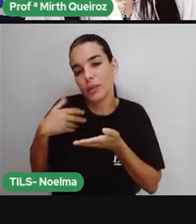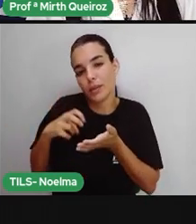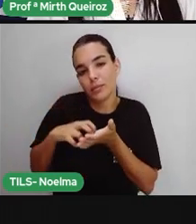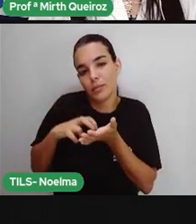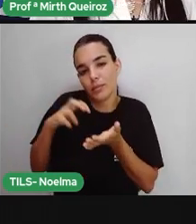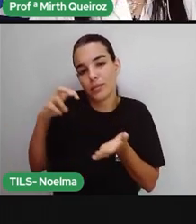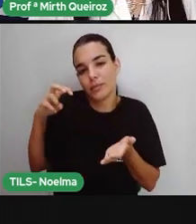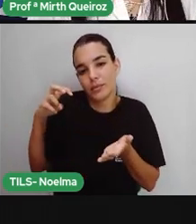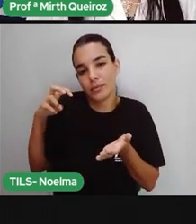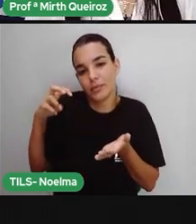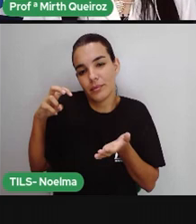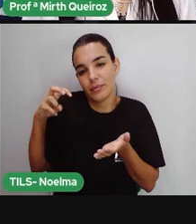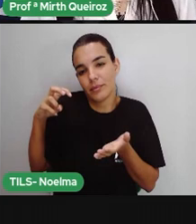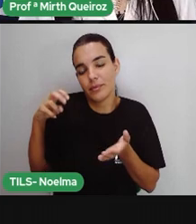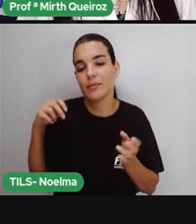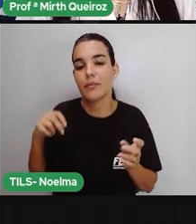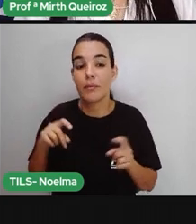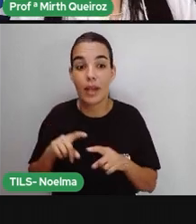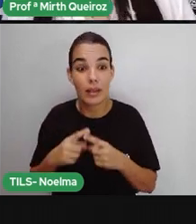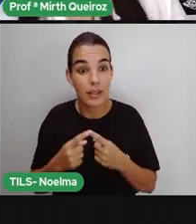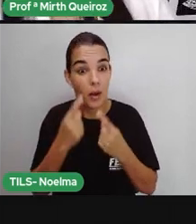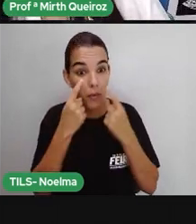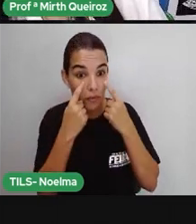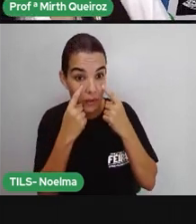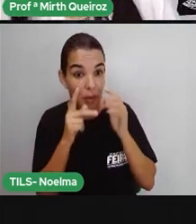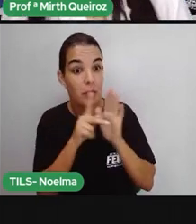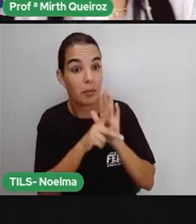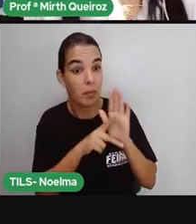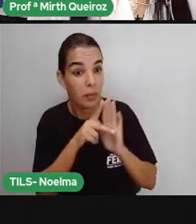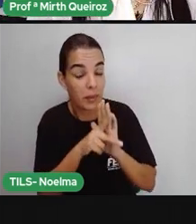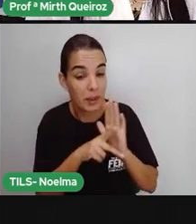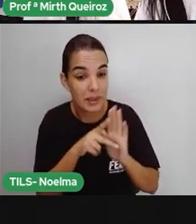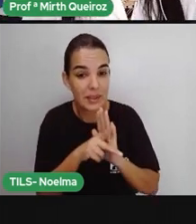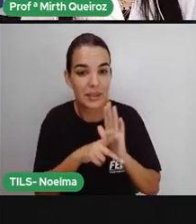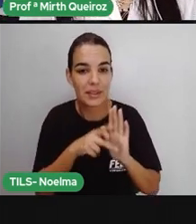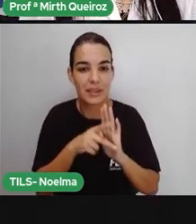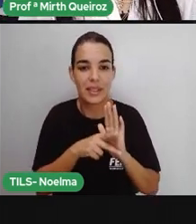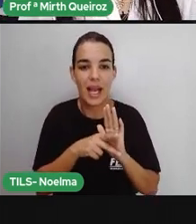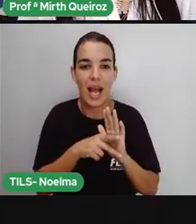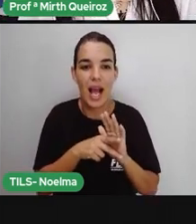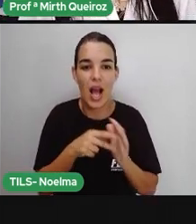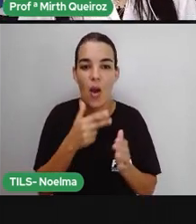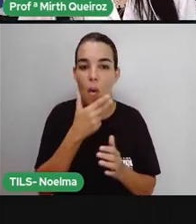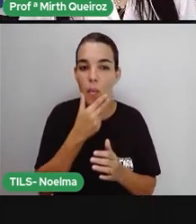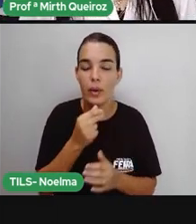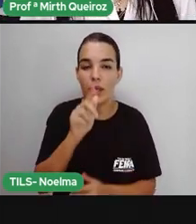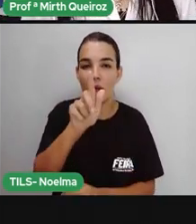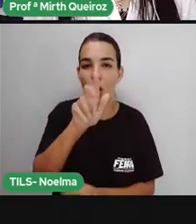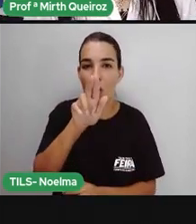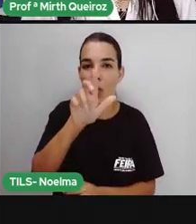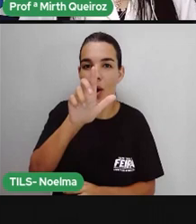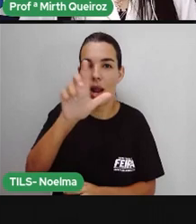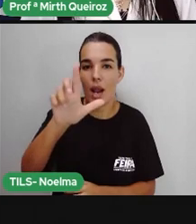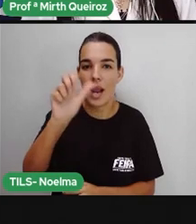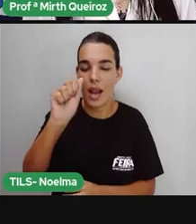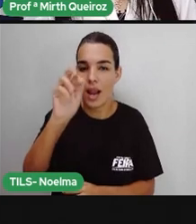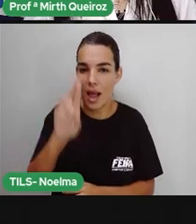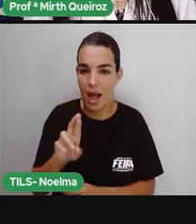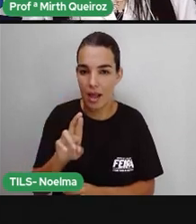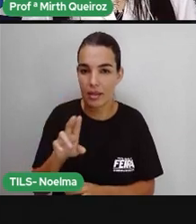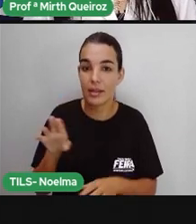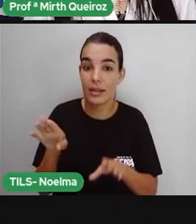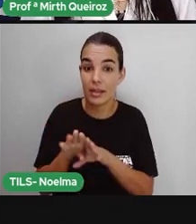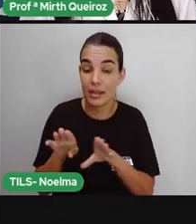Olha só, essa aí é uma poesia de Lula. Essa poesia, ela estava presente na